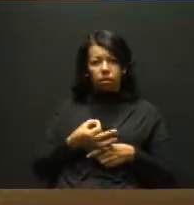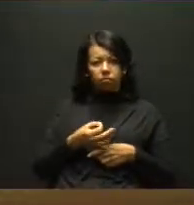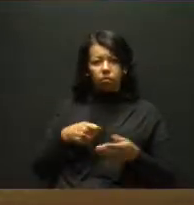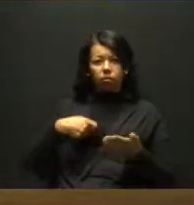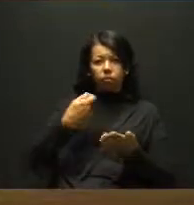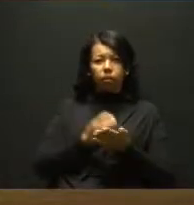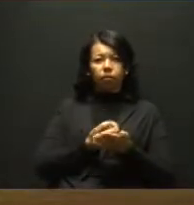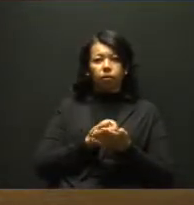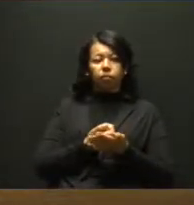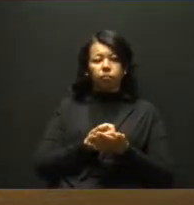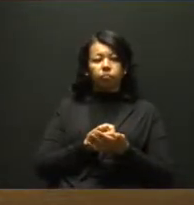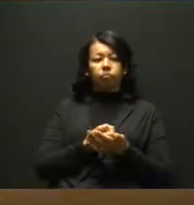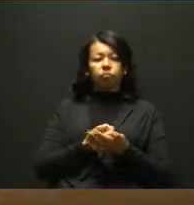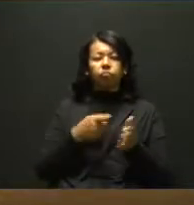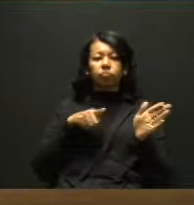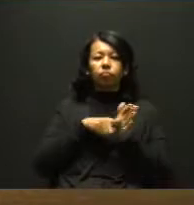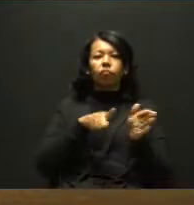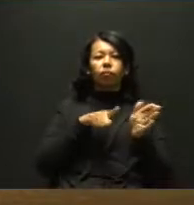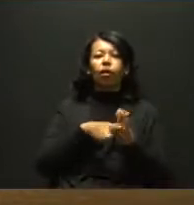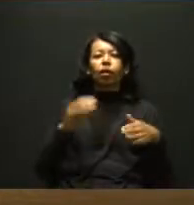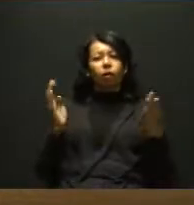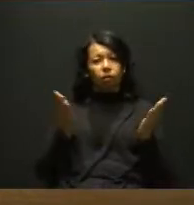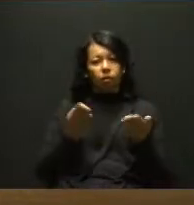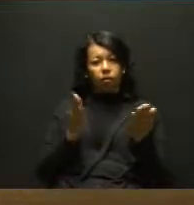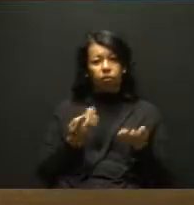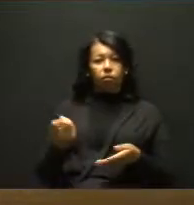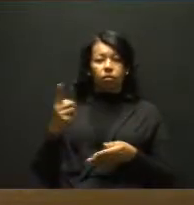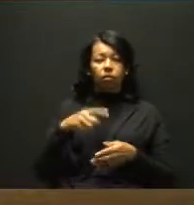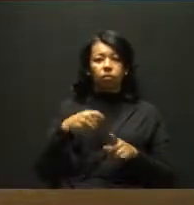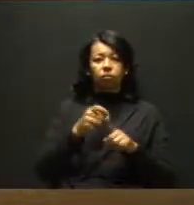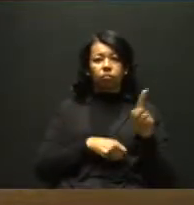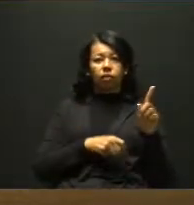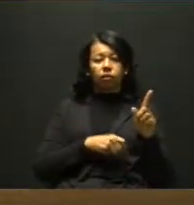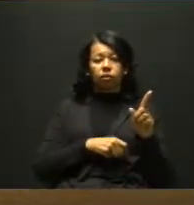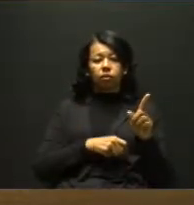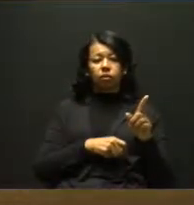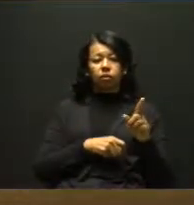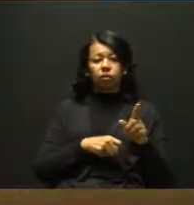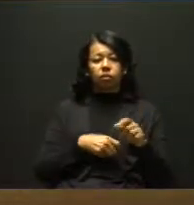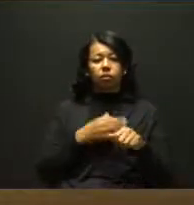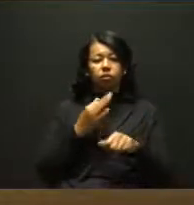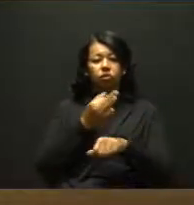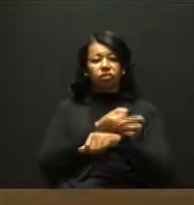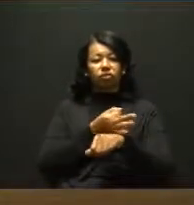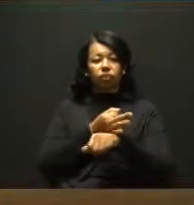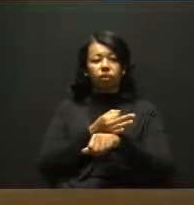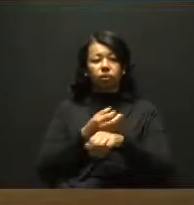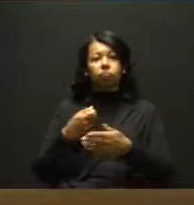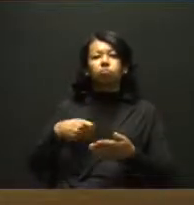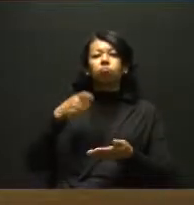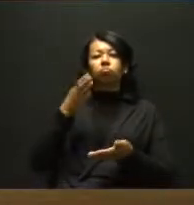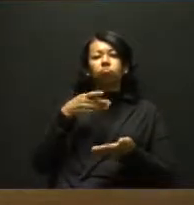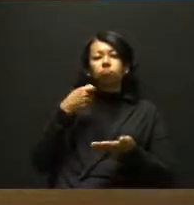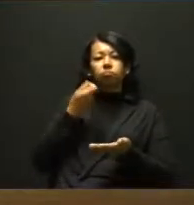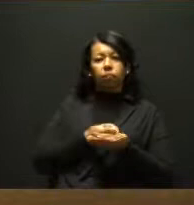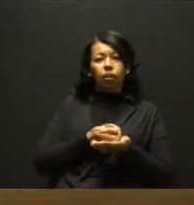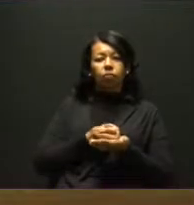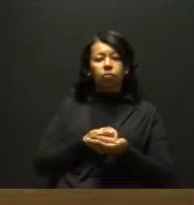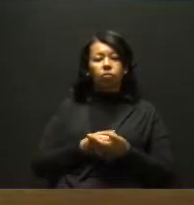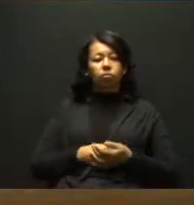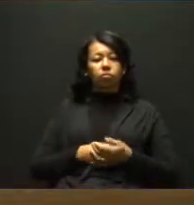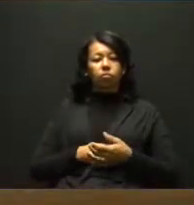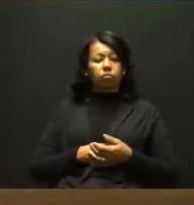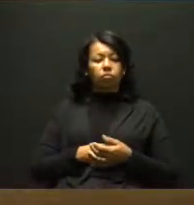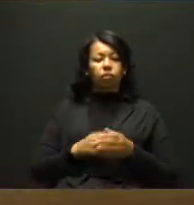por exemplo vou lhe perguntar agora nós estamos no mês de férias já está sendo pago à